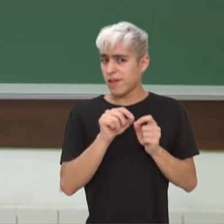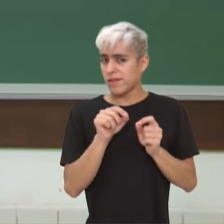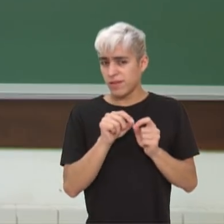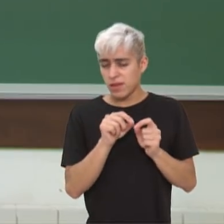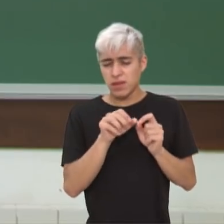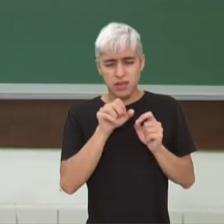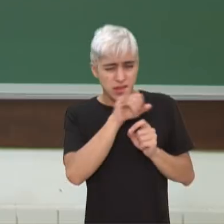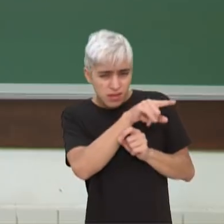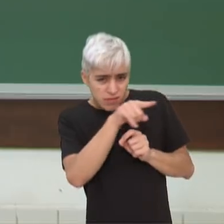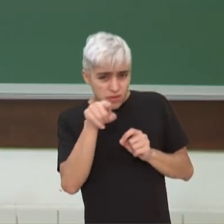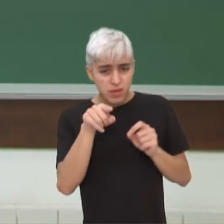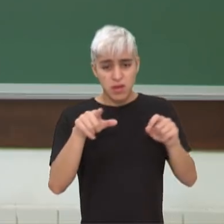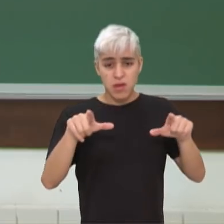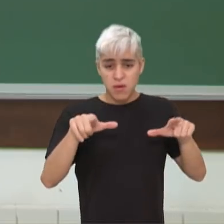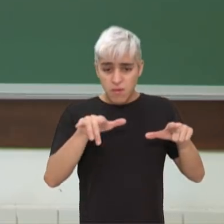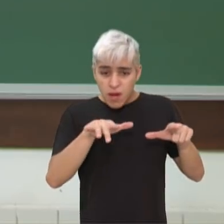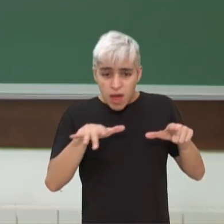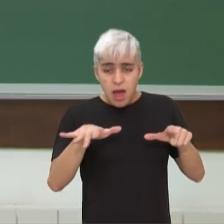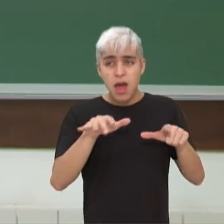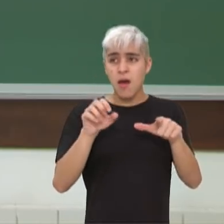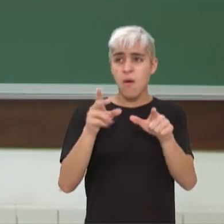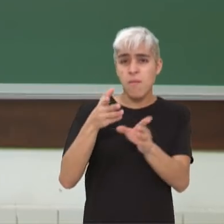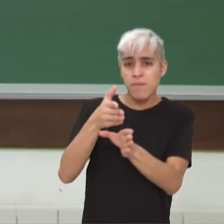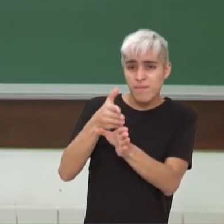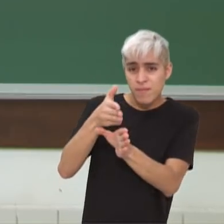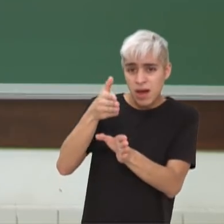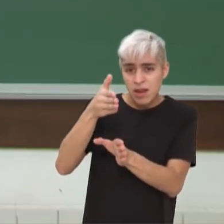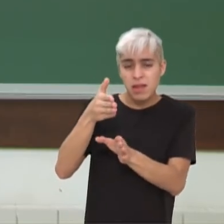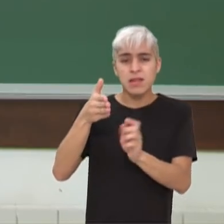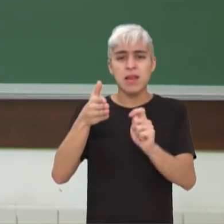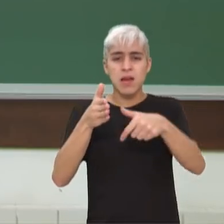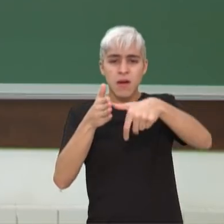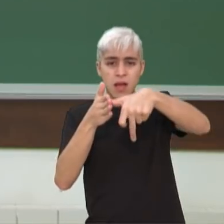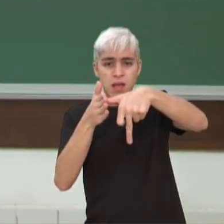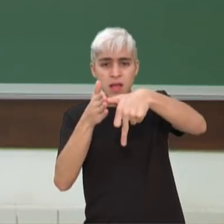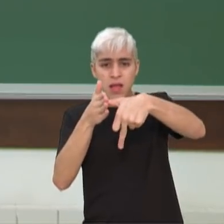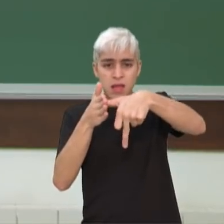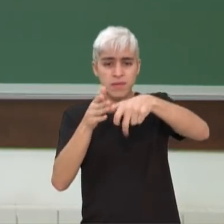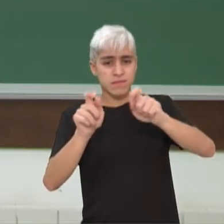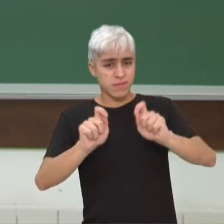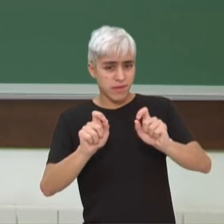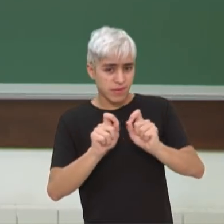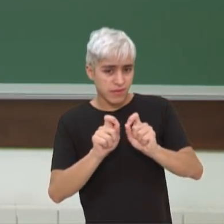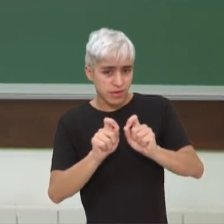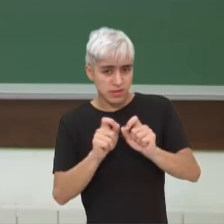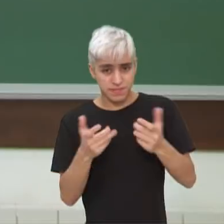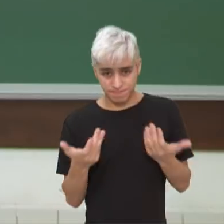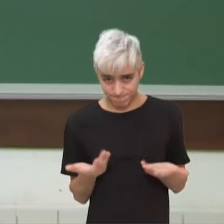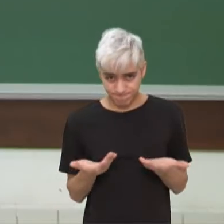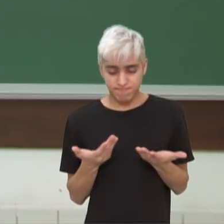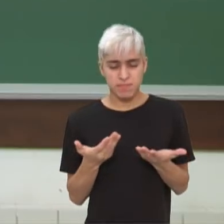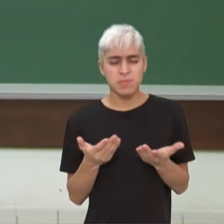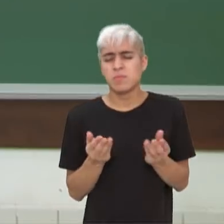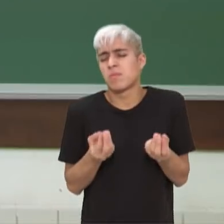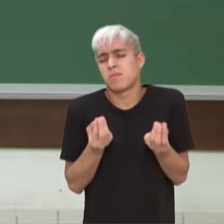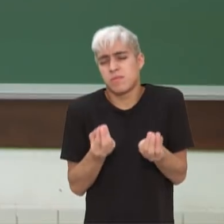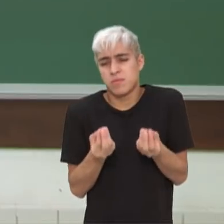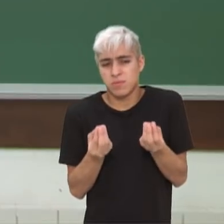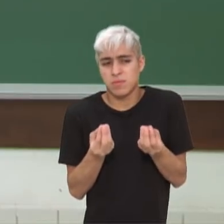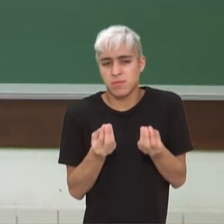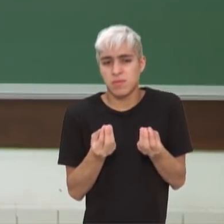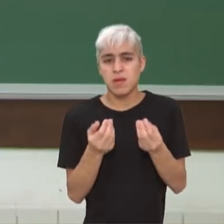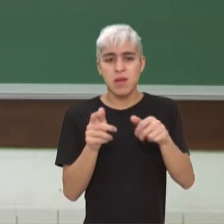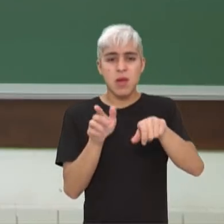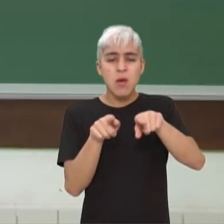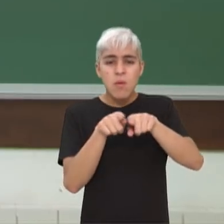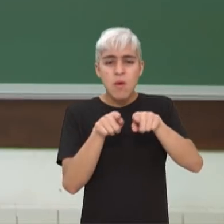Mas a não ser que você tenha alguma parede por perto e consiga ali se apoiar, certo? Então, basicamente, você vai pegar e vai